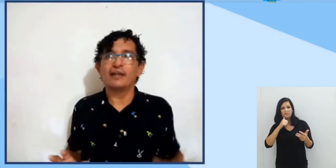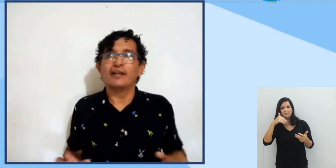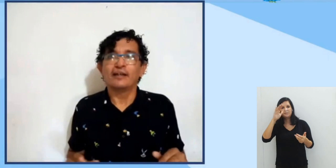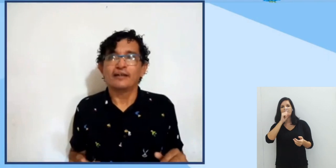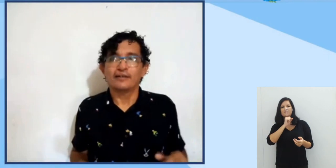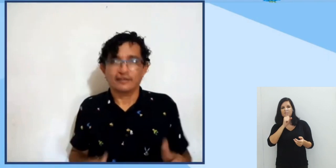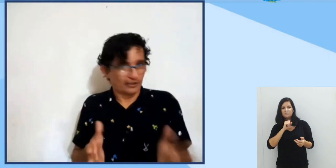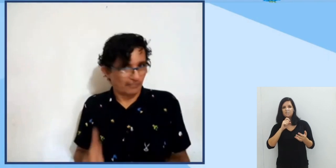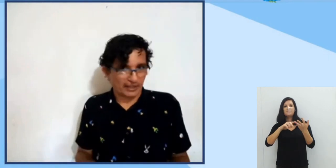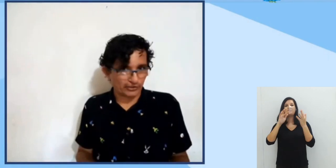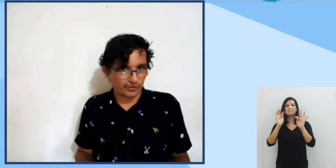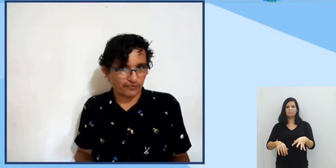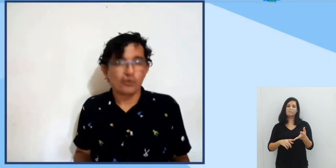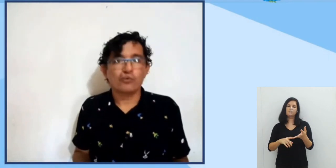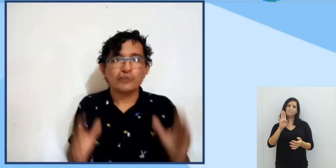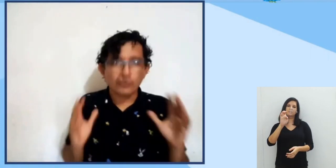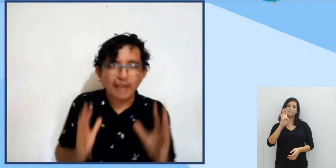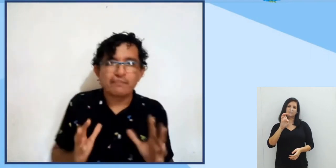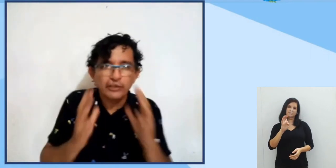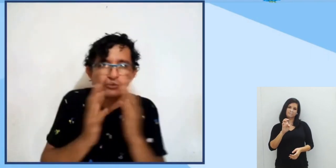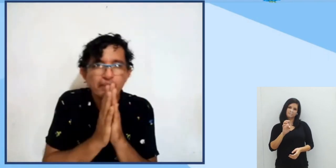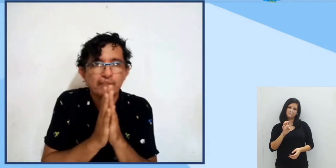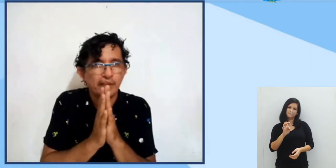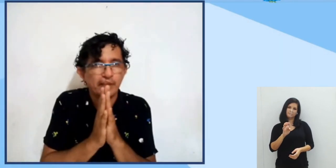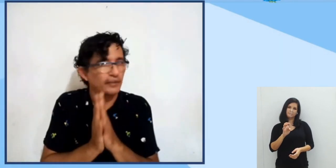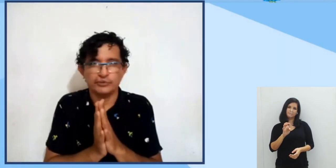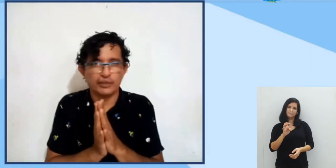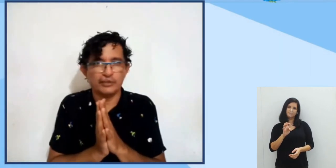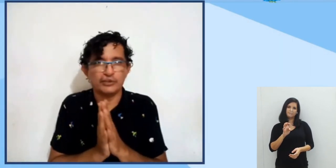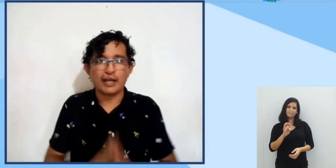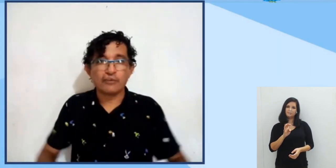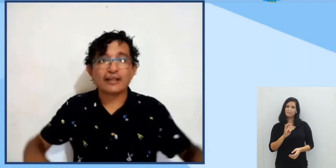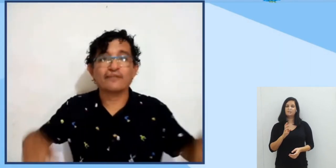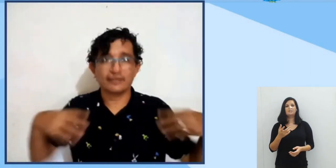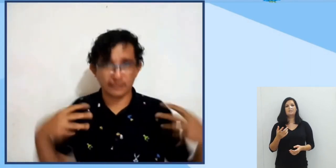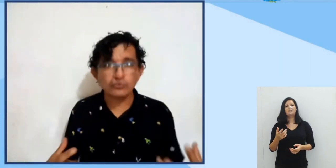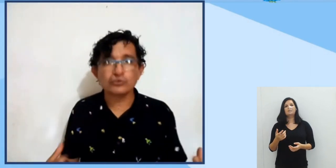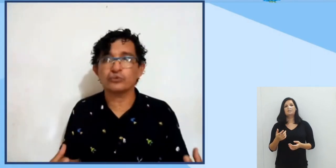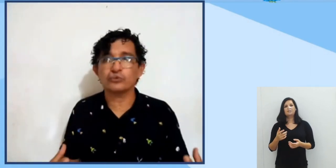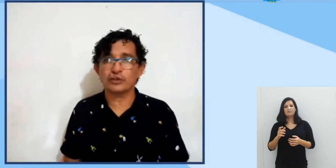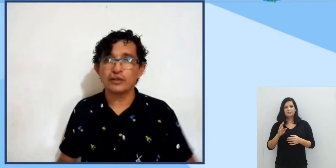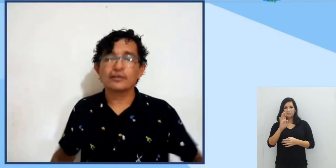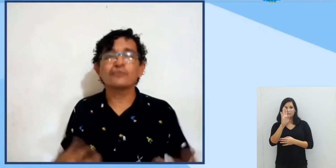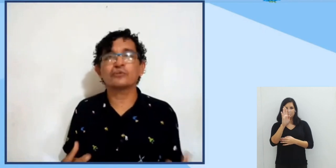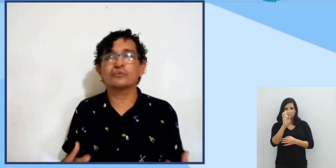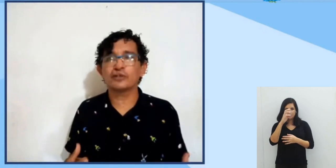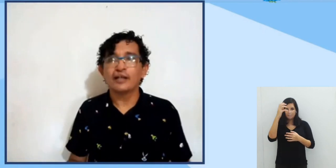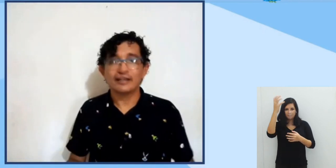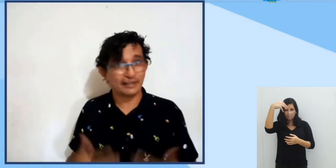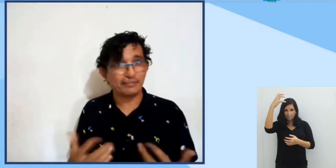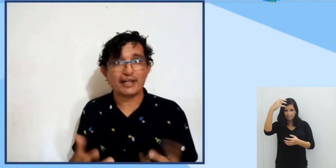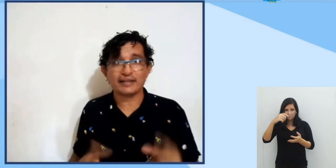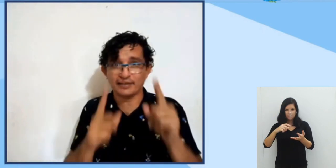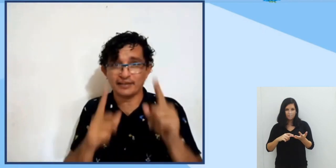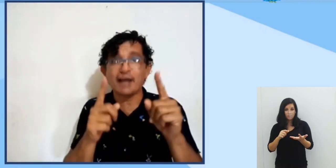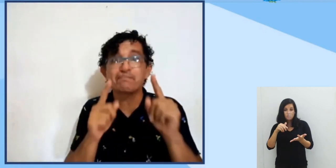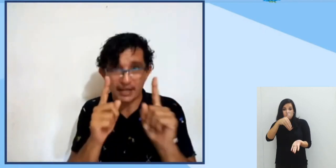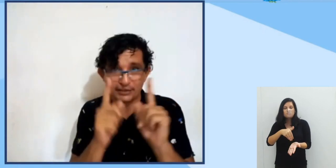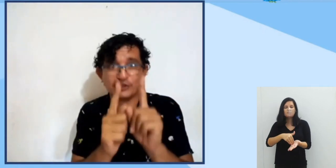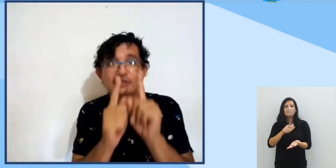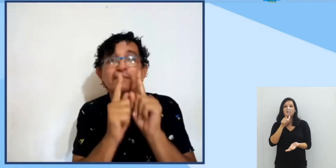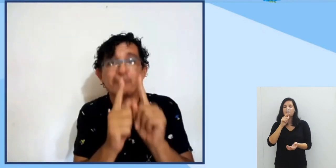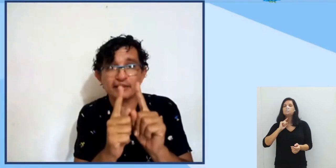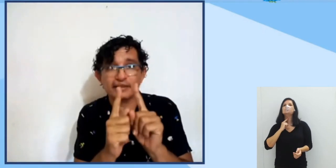era o bebê, que era o mais novo. Quando iam dar banho no bebê, gente, a água estava tão suja, que se brincasse